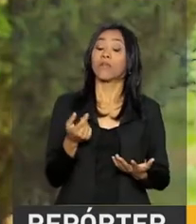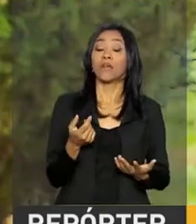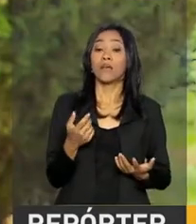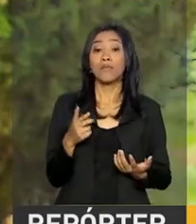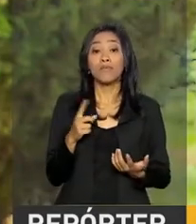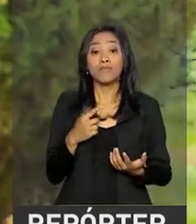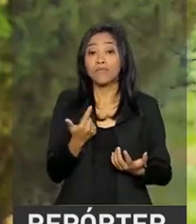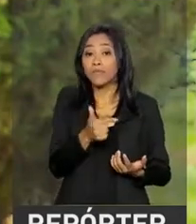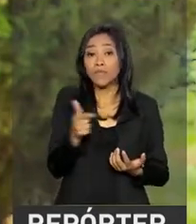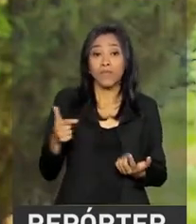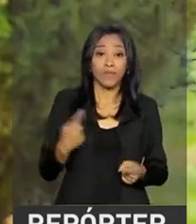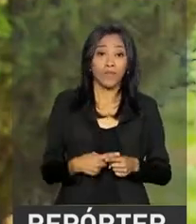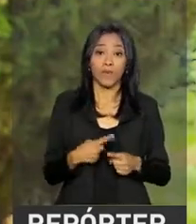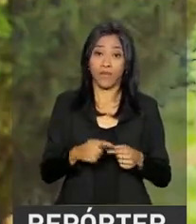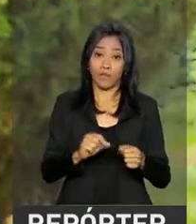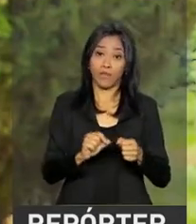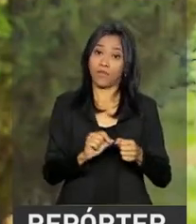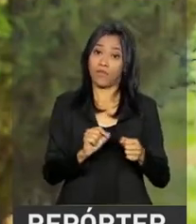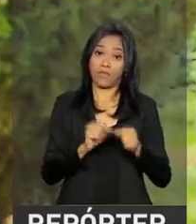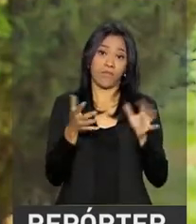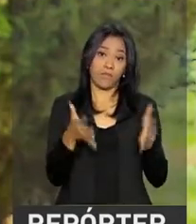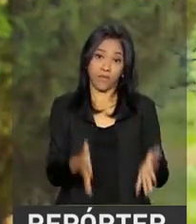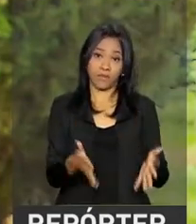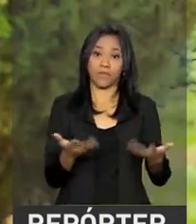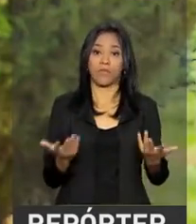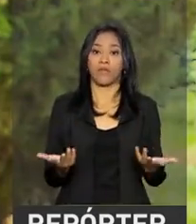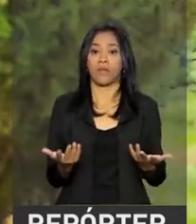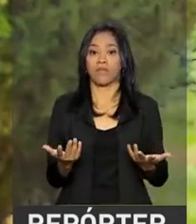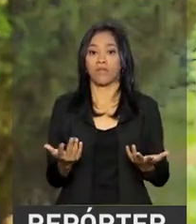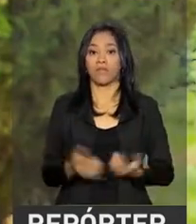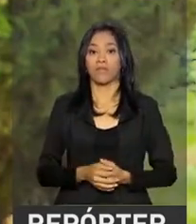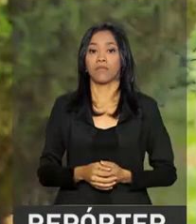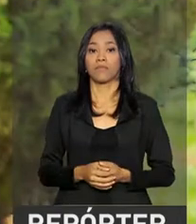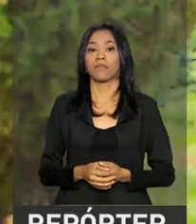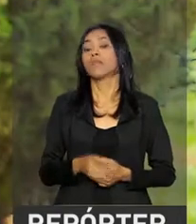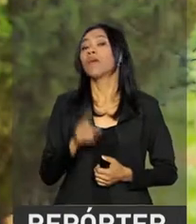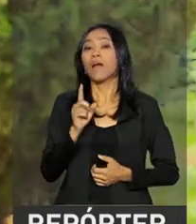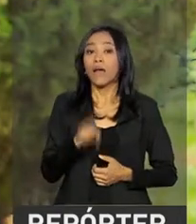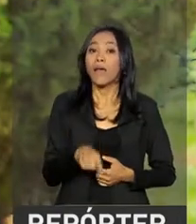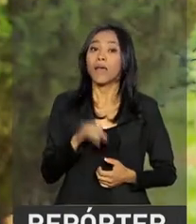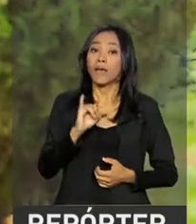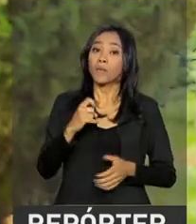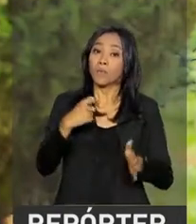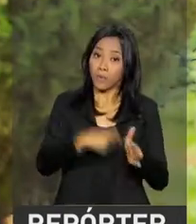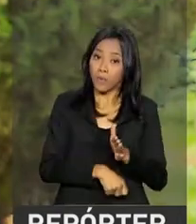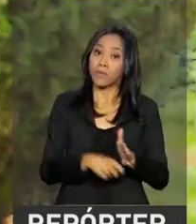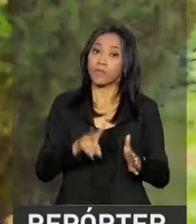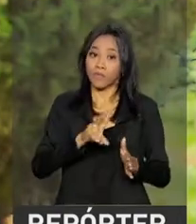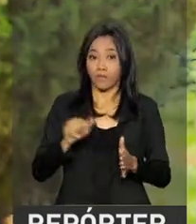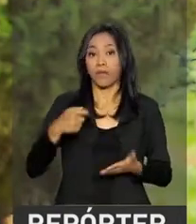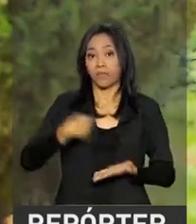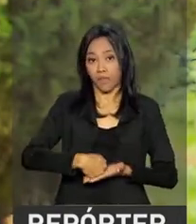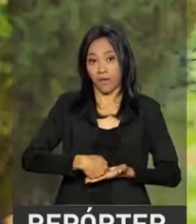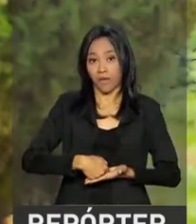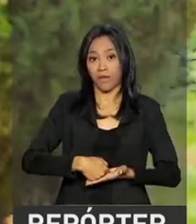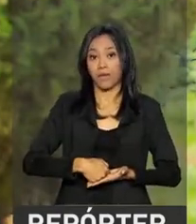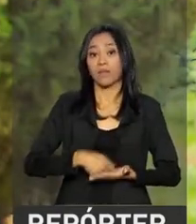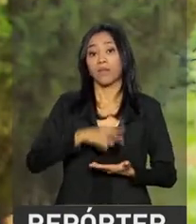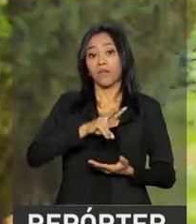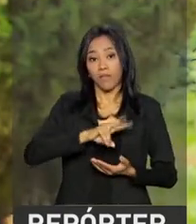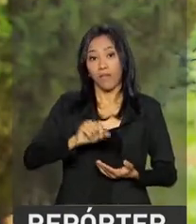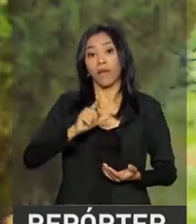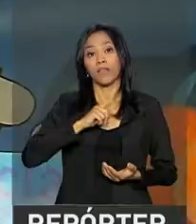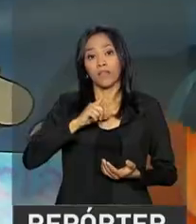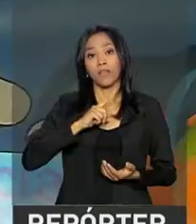o porquê de você não fazer parte do Simples, não tem motivo. É o imposto que você sabe que você vai pagar e você vai ter